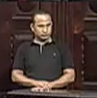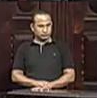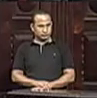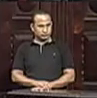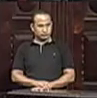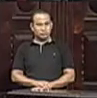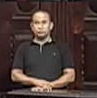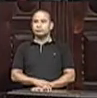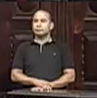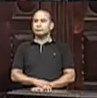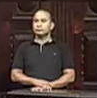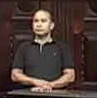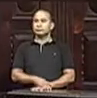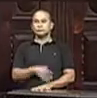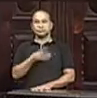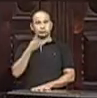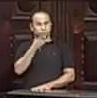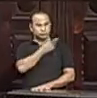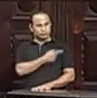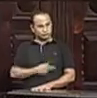senhores e senhoras